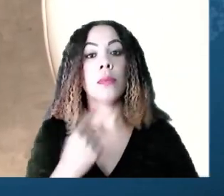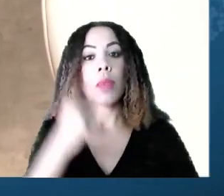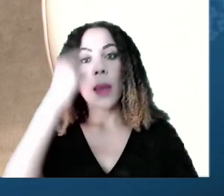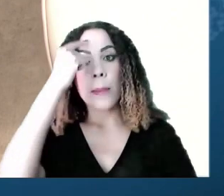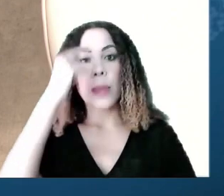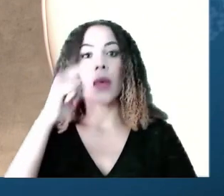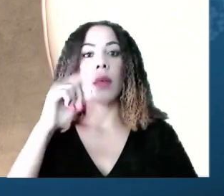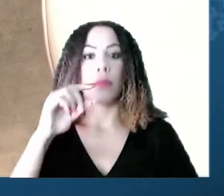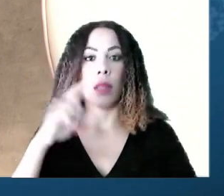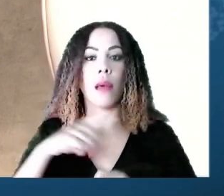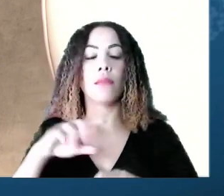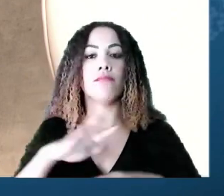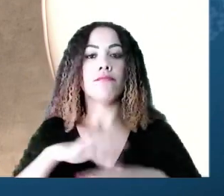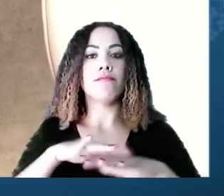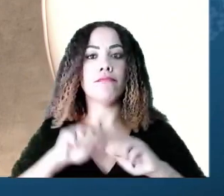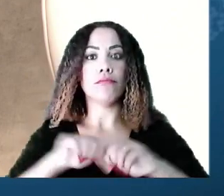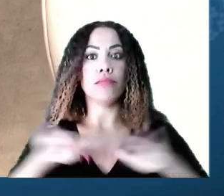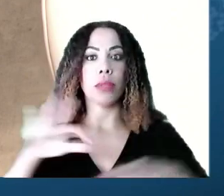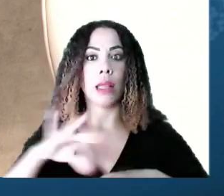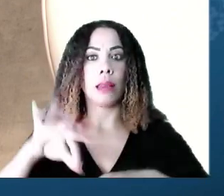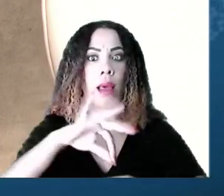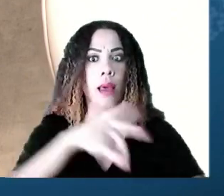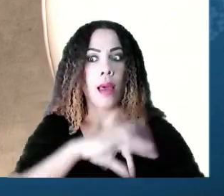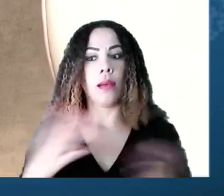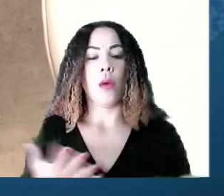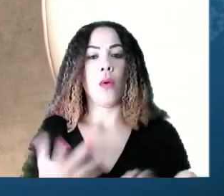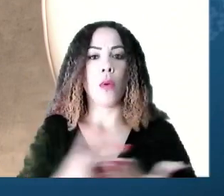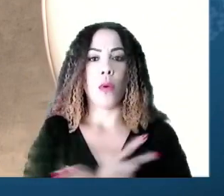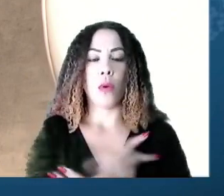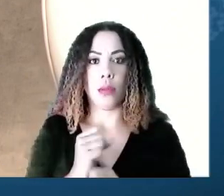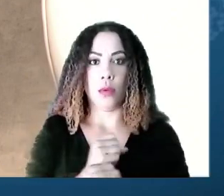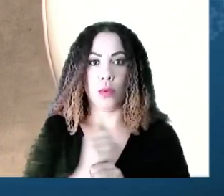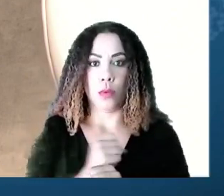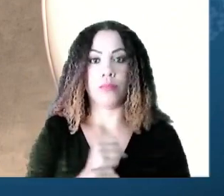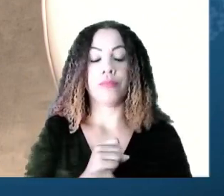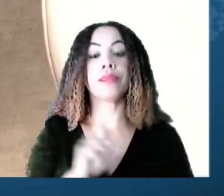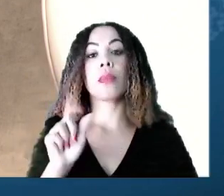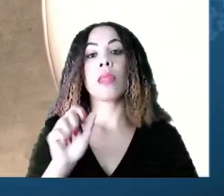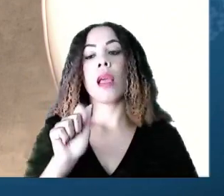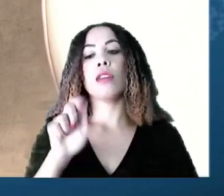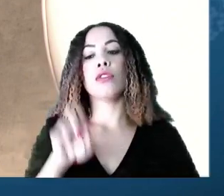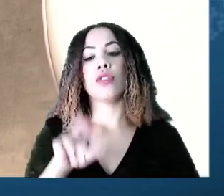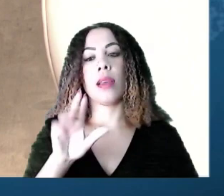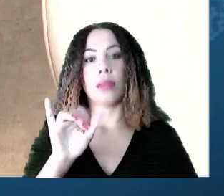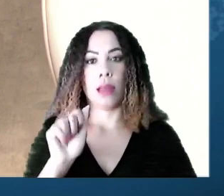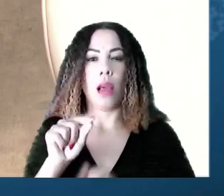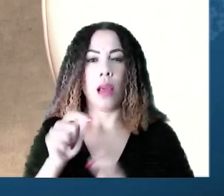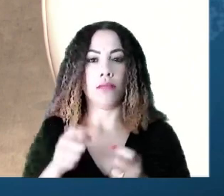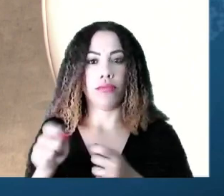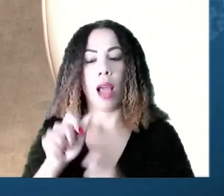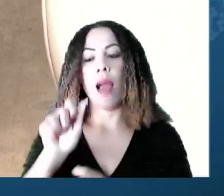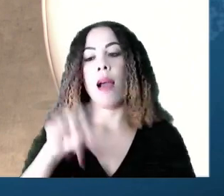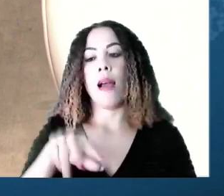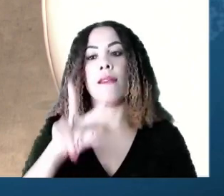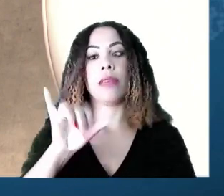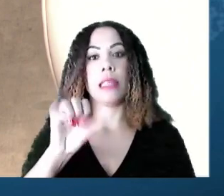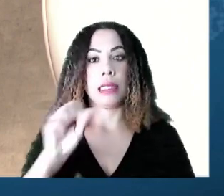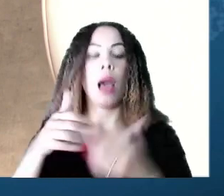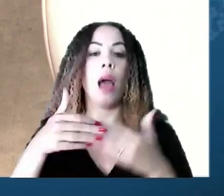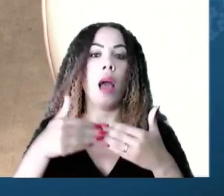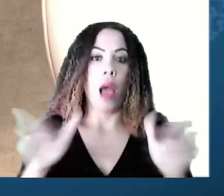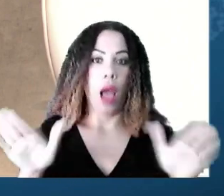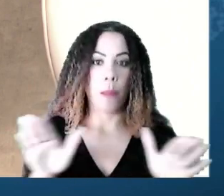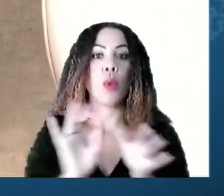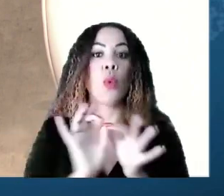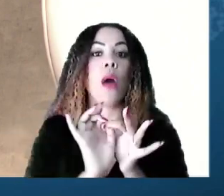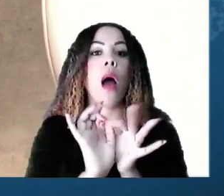sem precedentes que a gente teve esse ano, a agência reguladora Anvisa abriu até uma exceção e autorizou